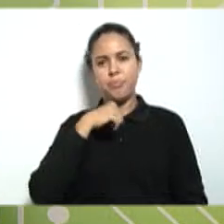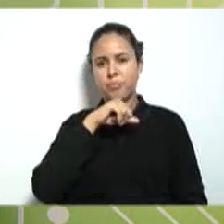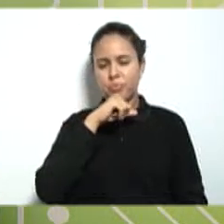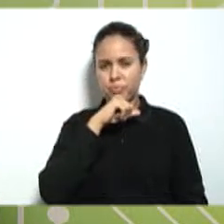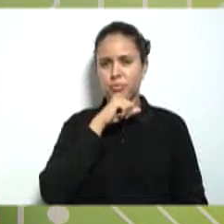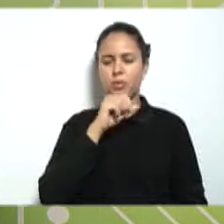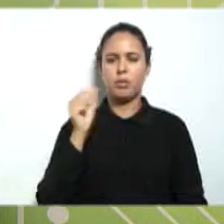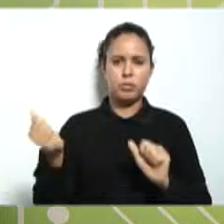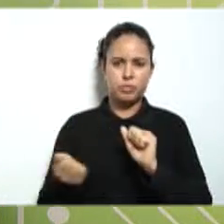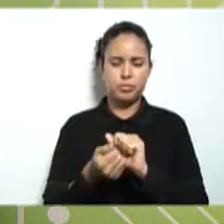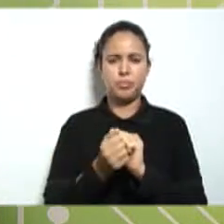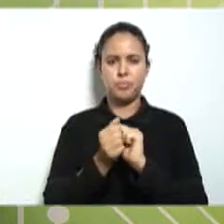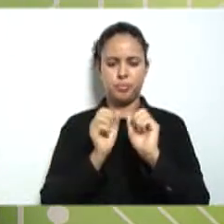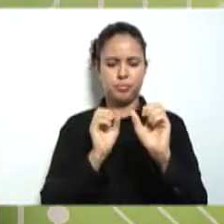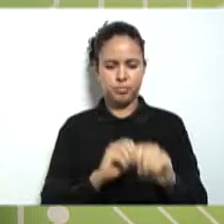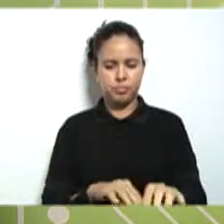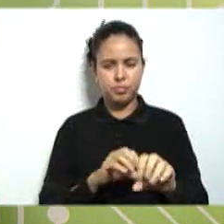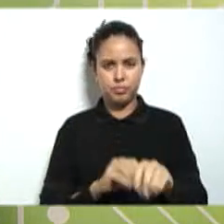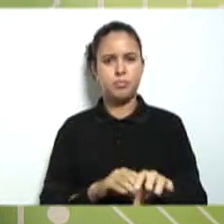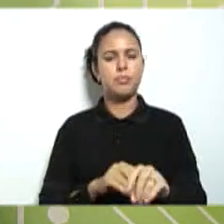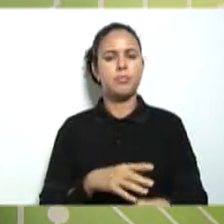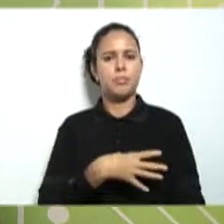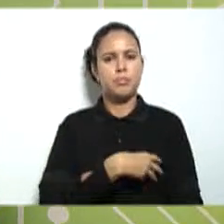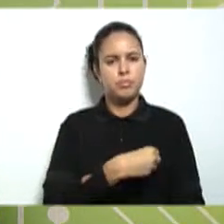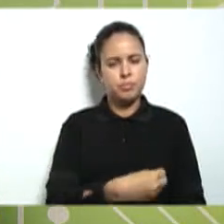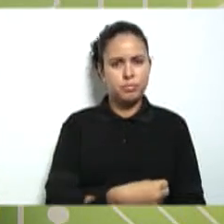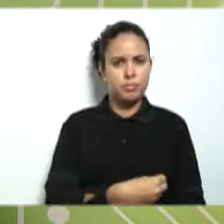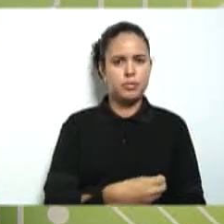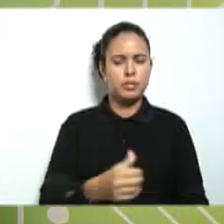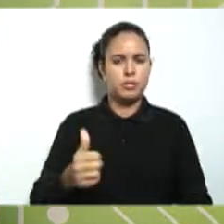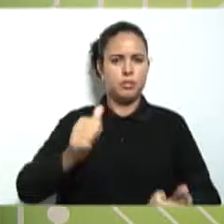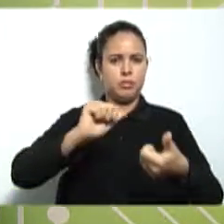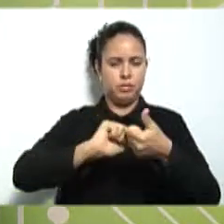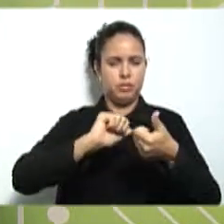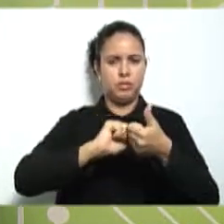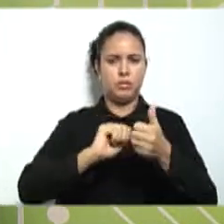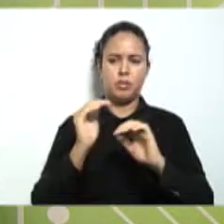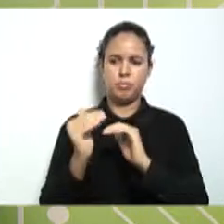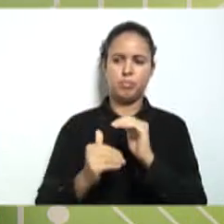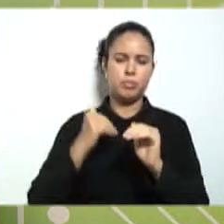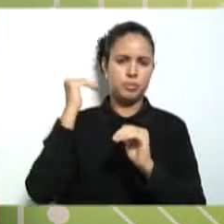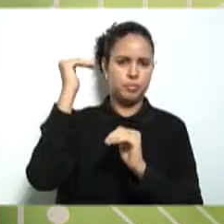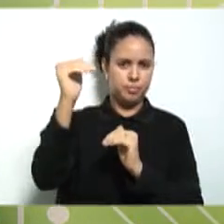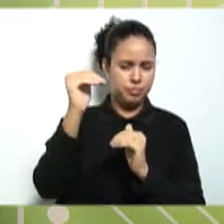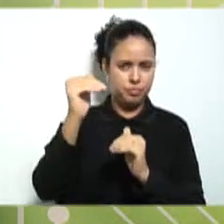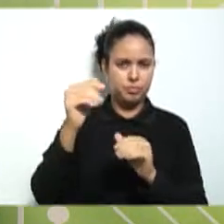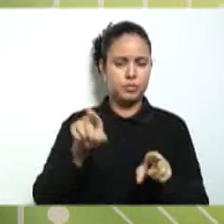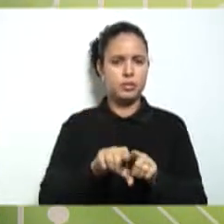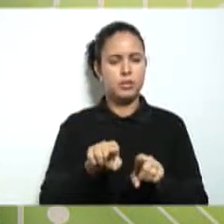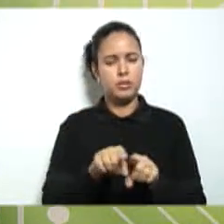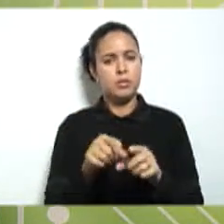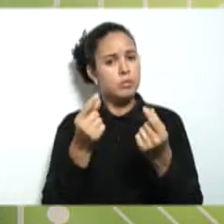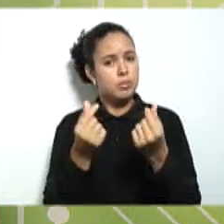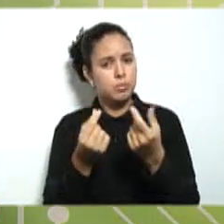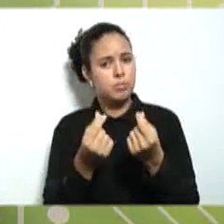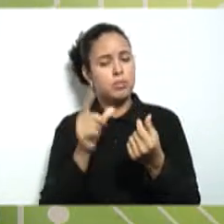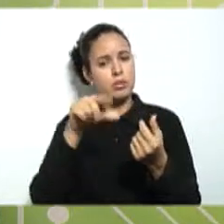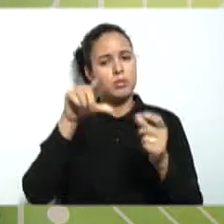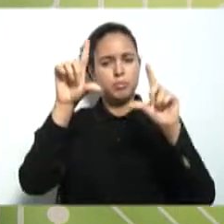ativamente da educação do seu filho, e por causa disso muitas vezes a qualidade é bem alta, é lá em cima, e o custo disso costuma ser